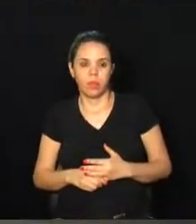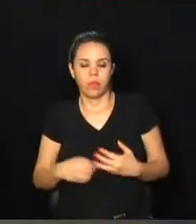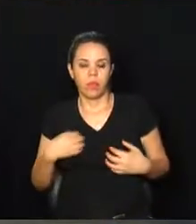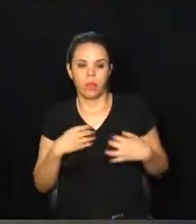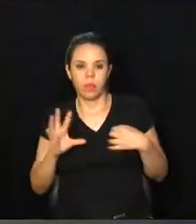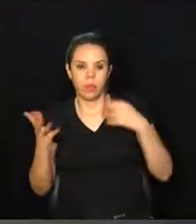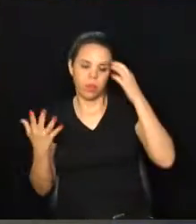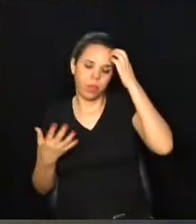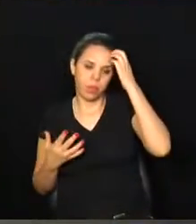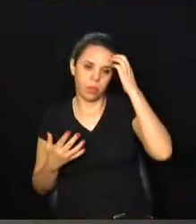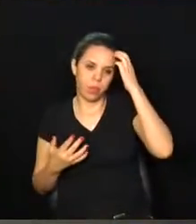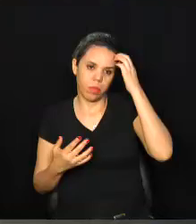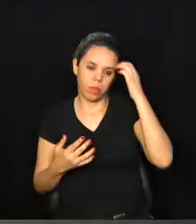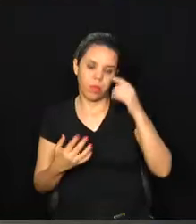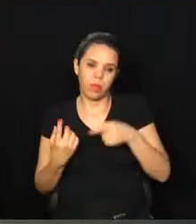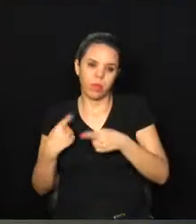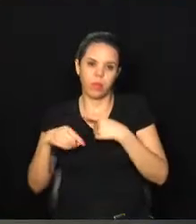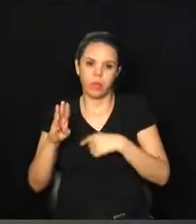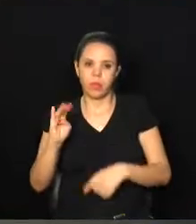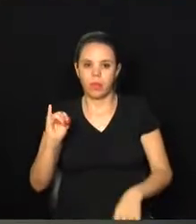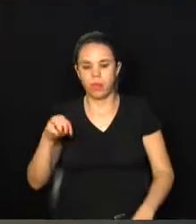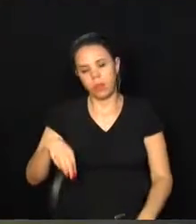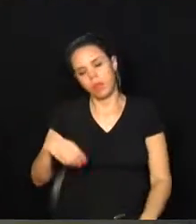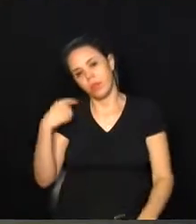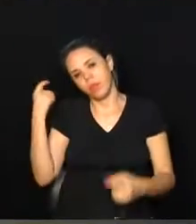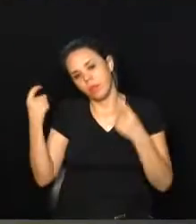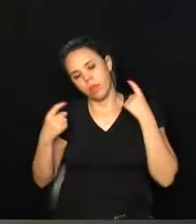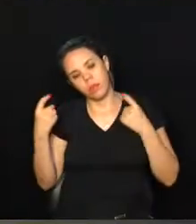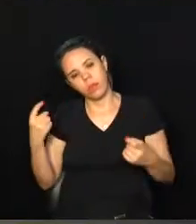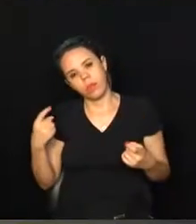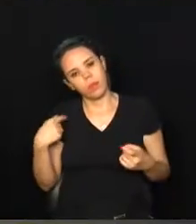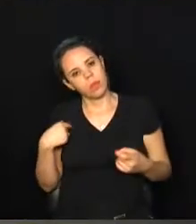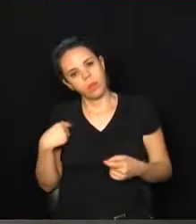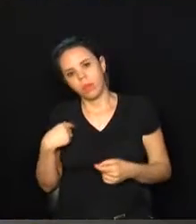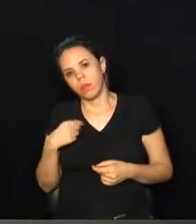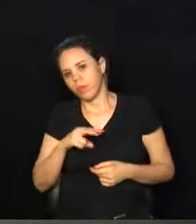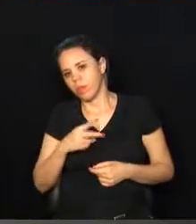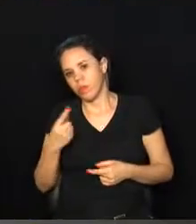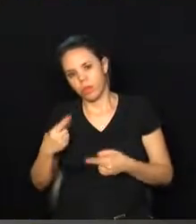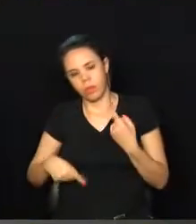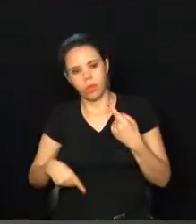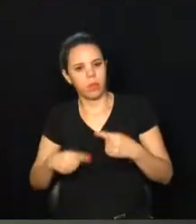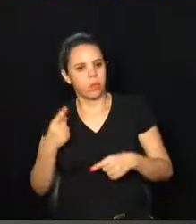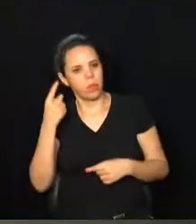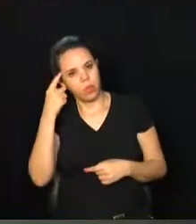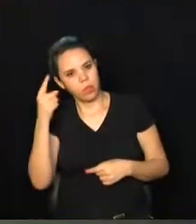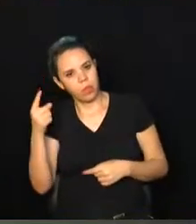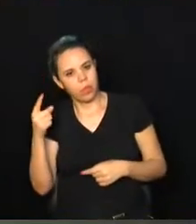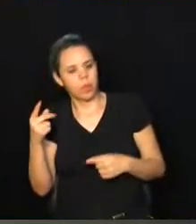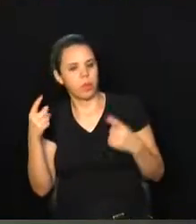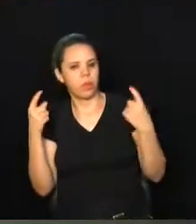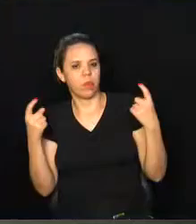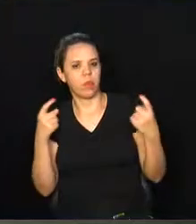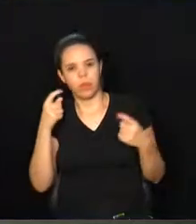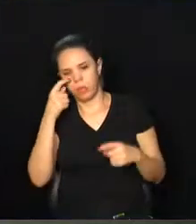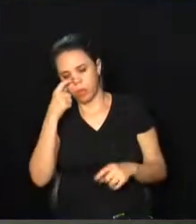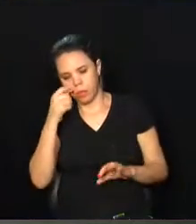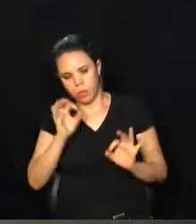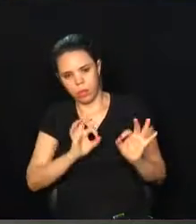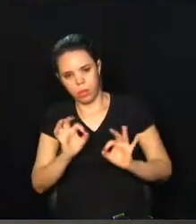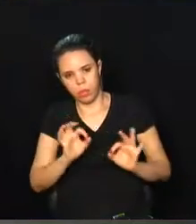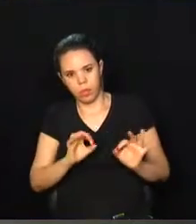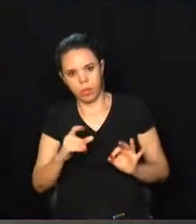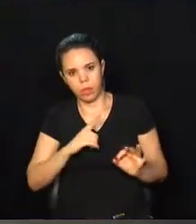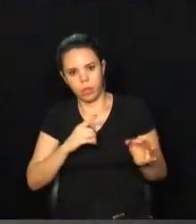repente a gente vai dar um salto para o BIM. Preocupa, eu não sou contrário à ideia, mas preocupa muito isso, que preparo que nós vamos